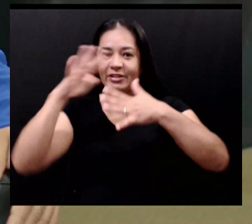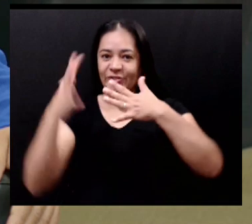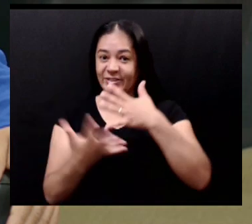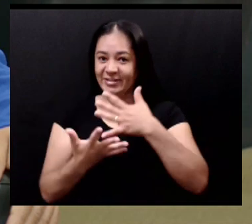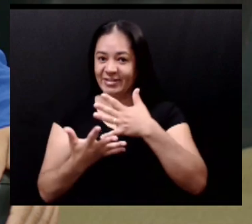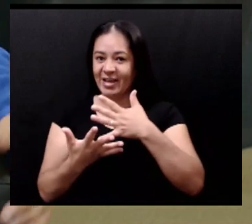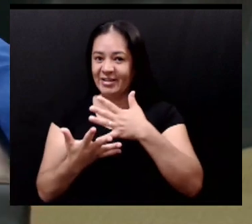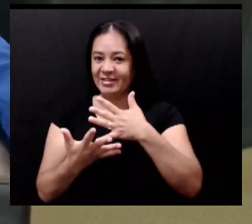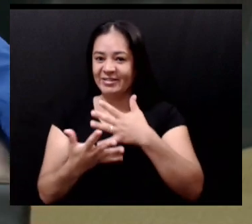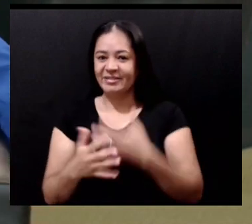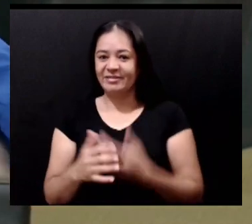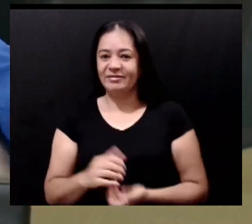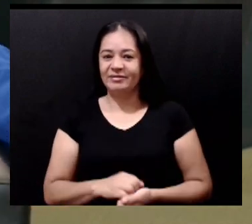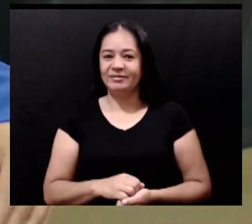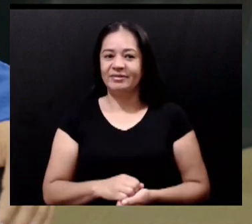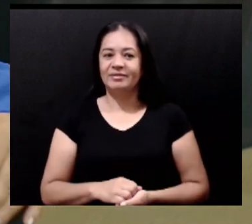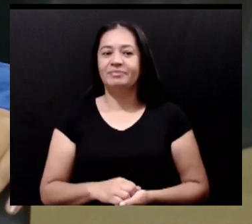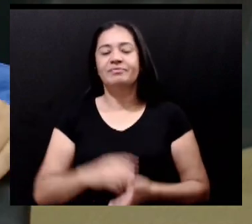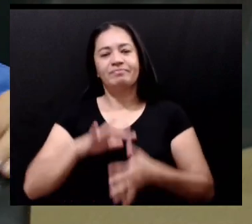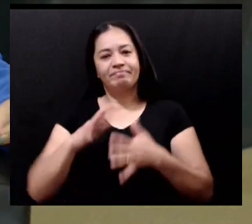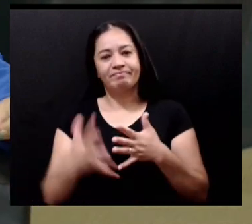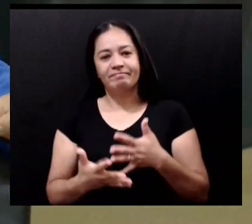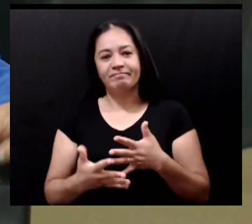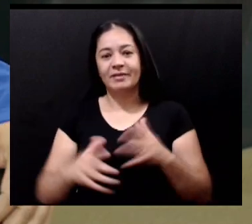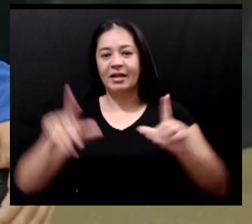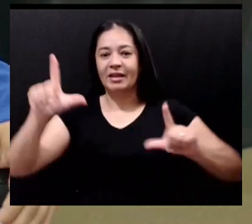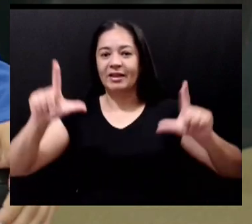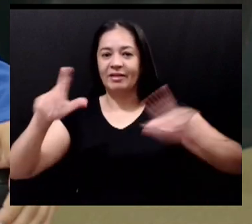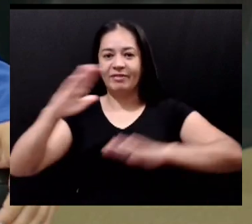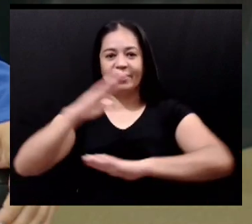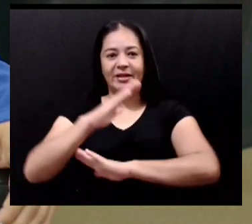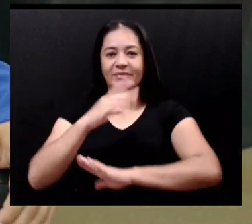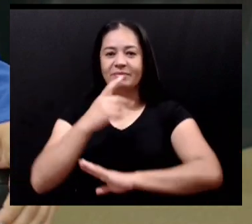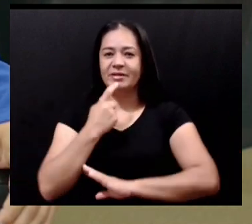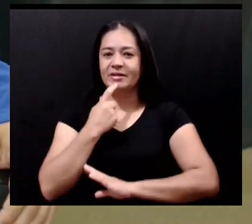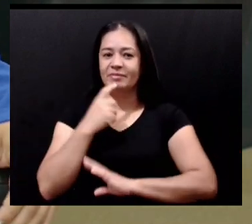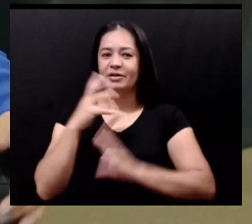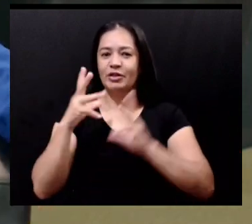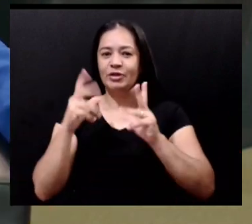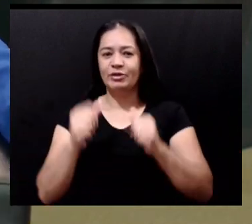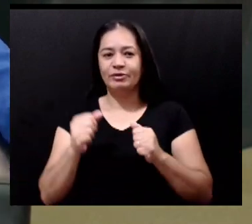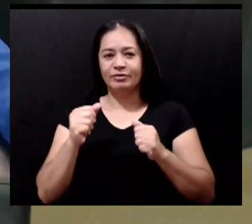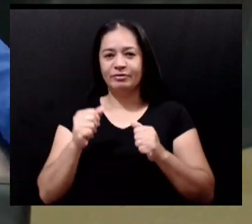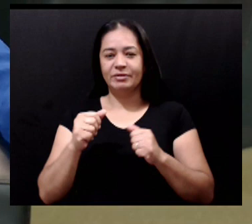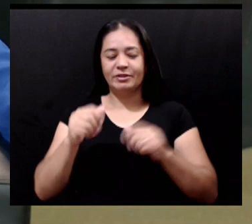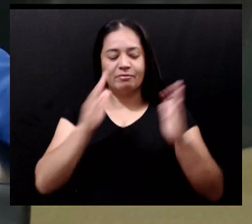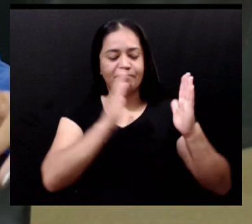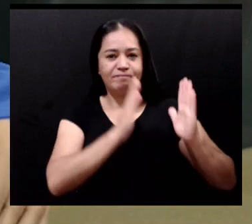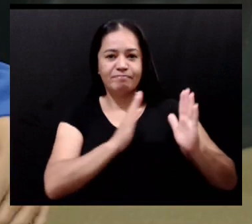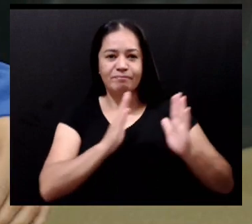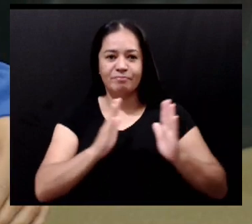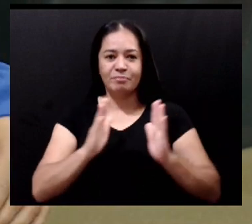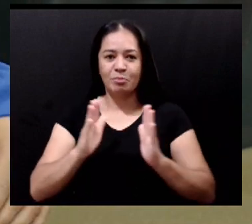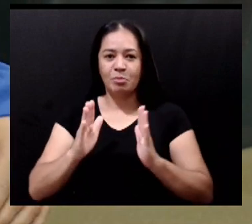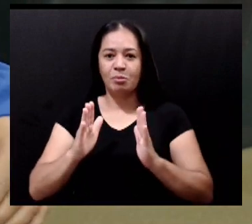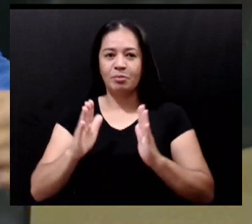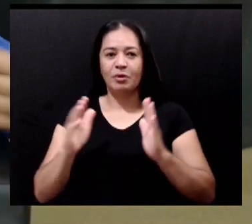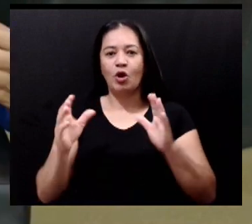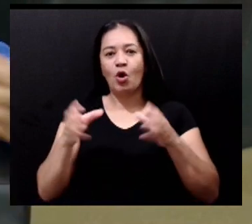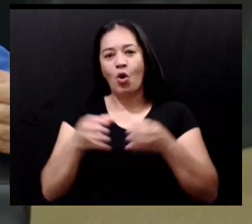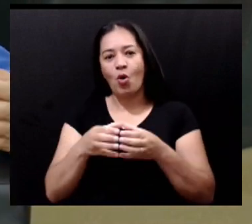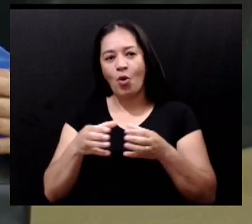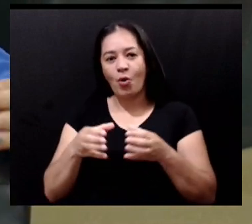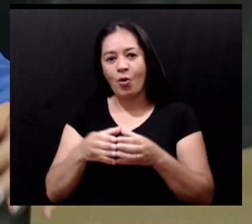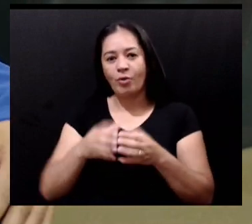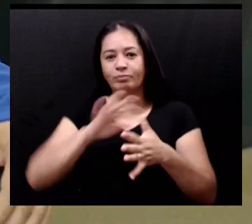Sinais, Libras. E a TV Câmara Campinas tem toda a sua programação com a equipe de Libras, né?